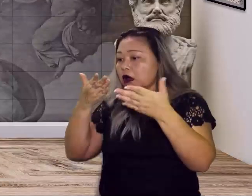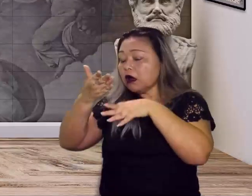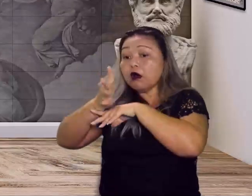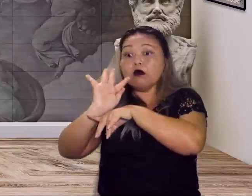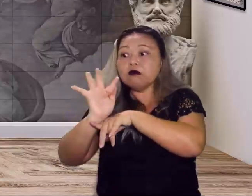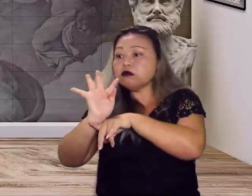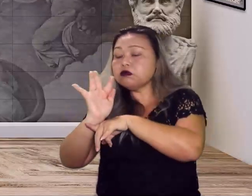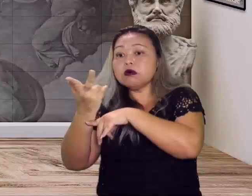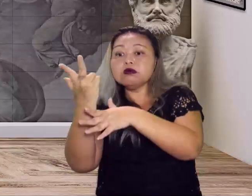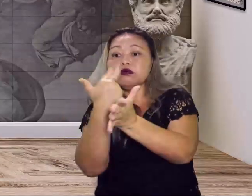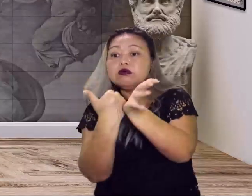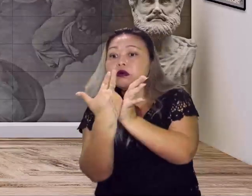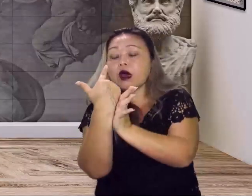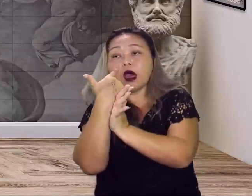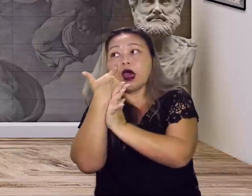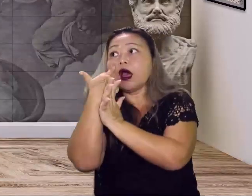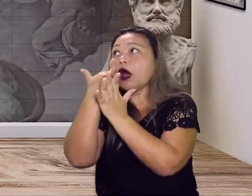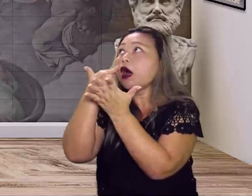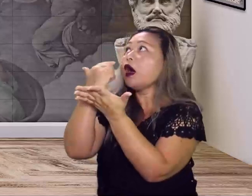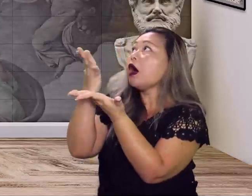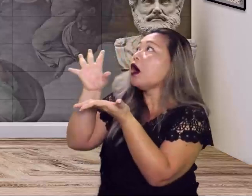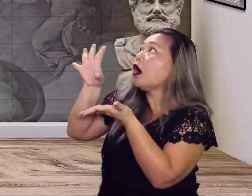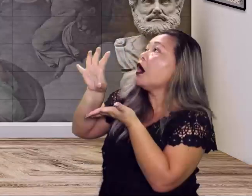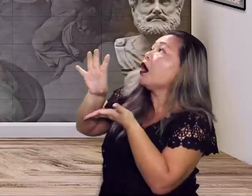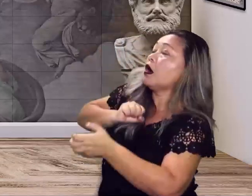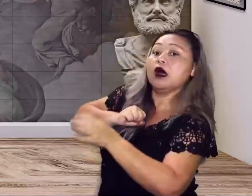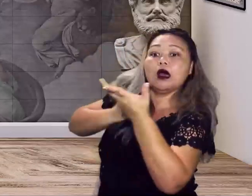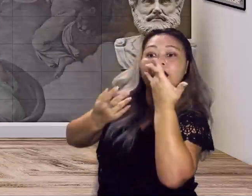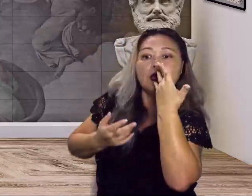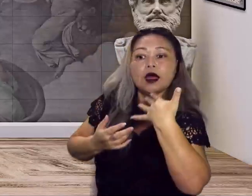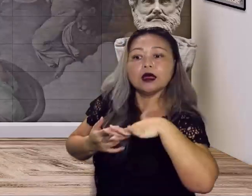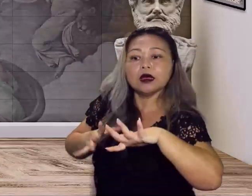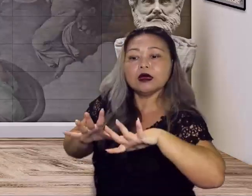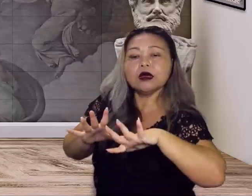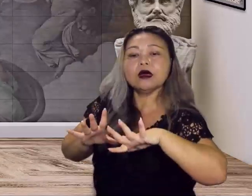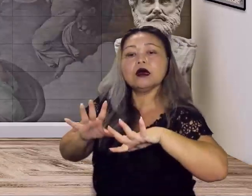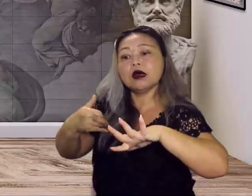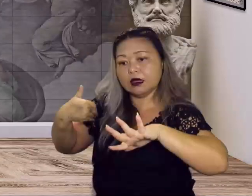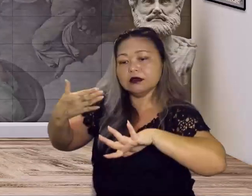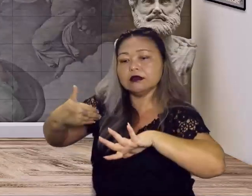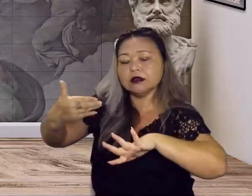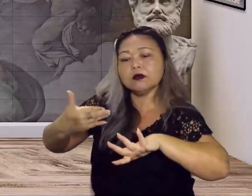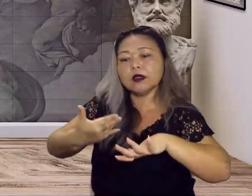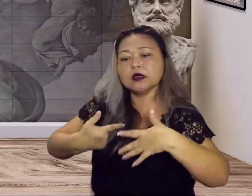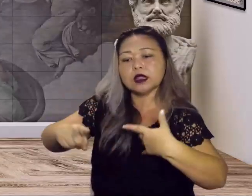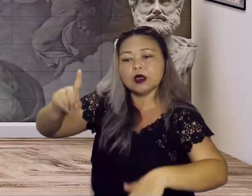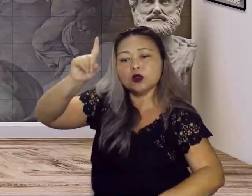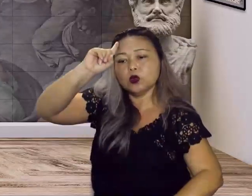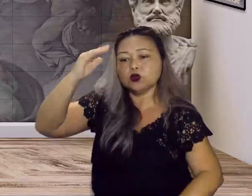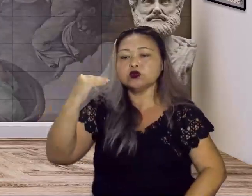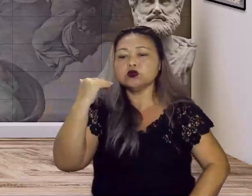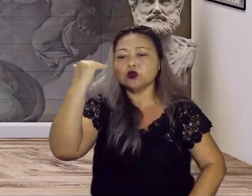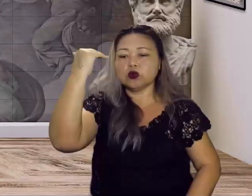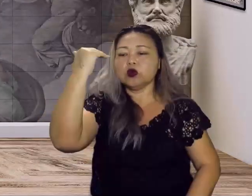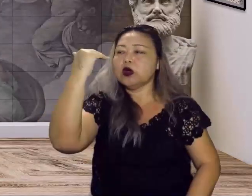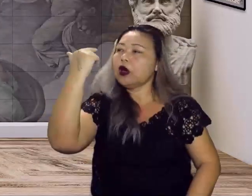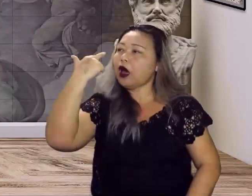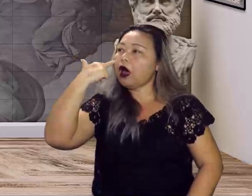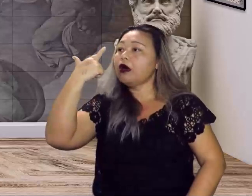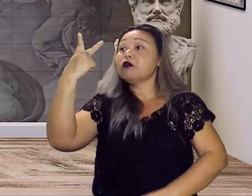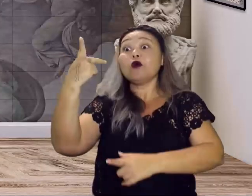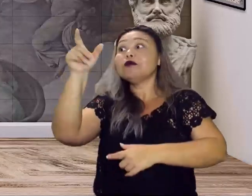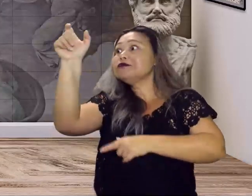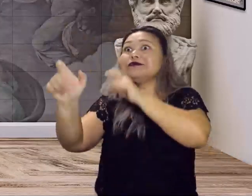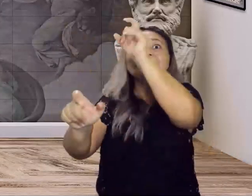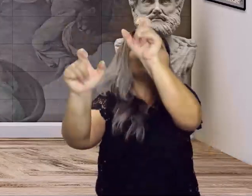filmes, dentro dos desenhos. E as crianças em si, até nós, adultos, o colocamos como os